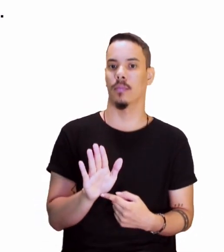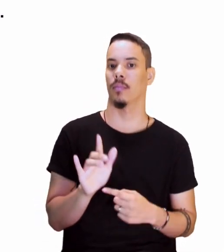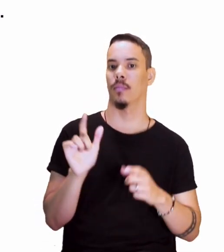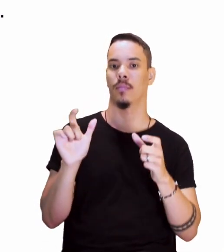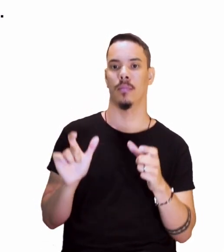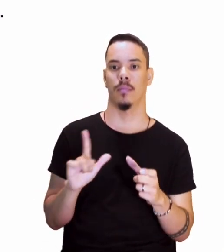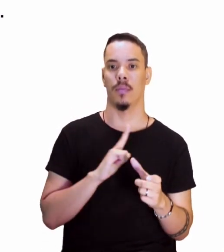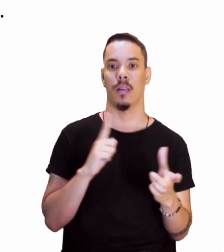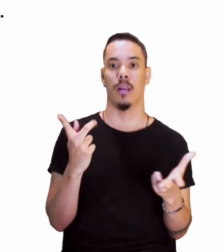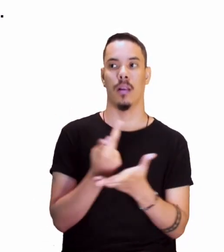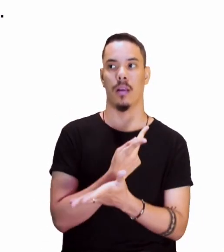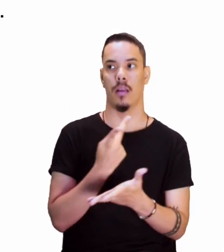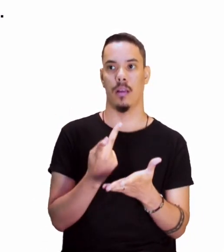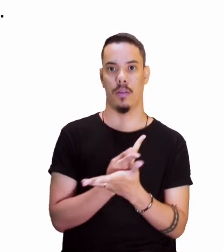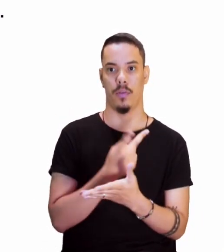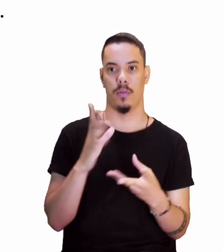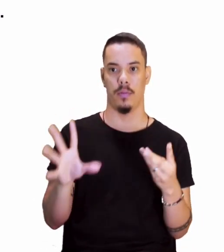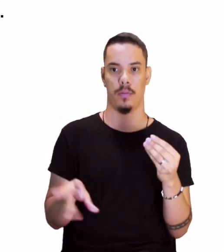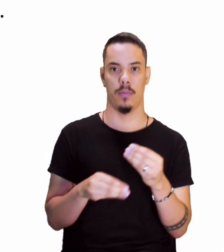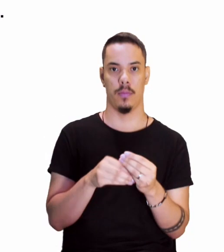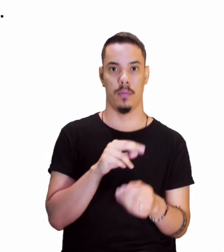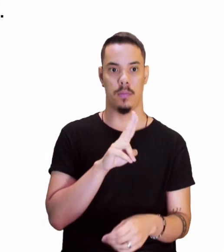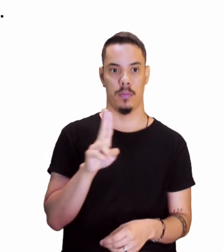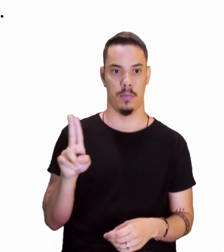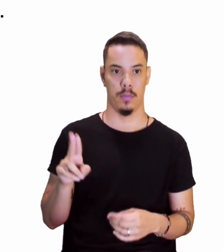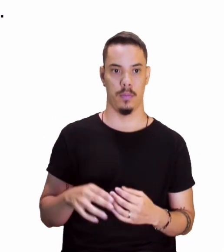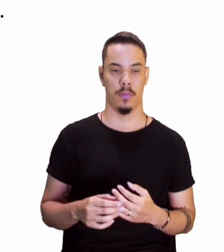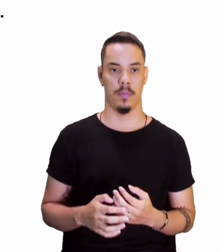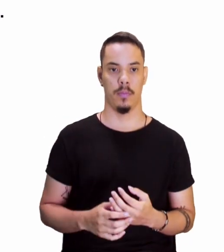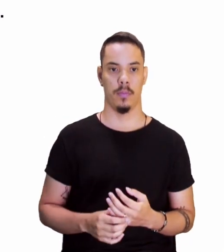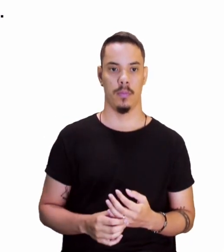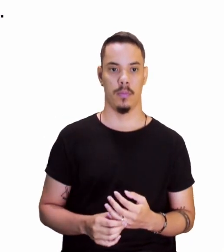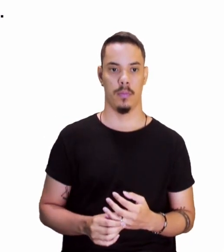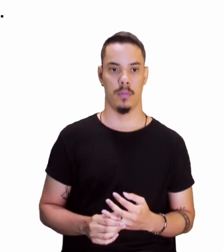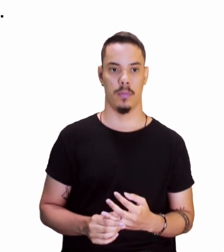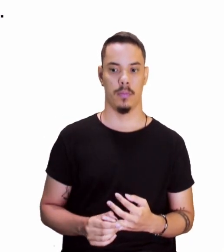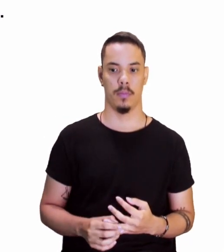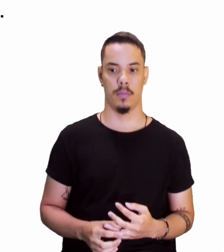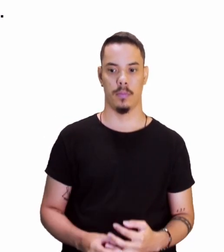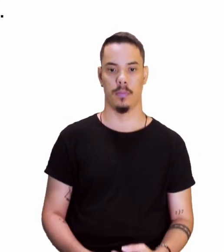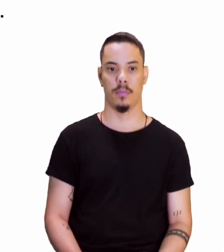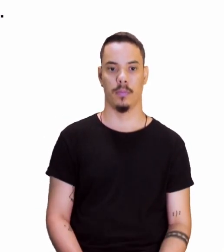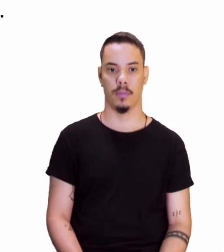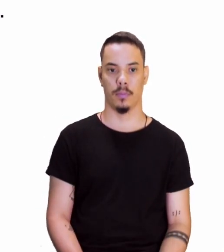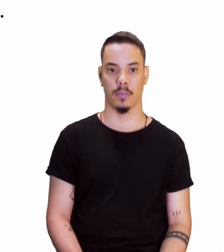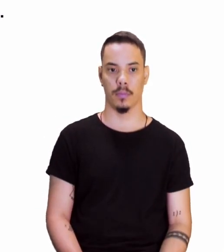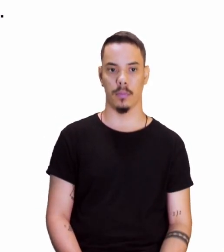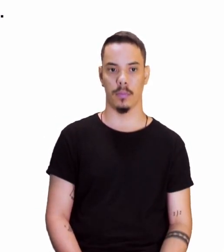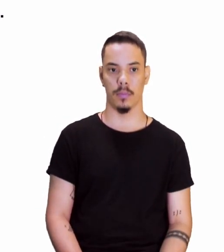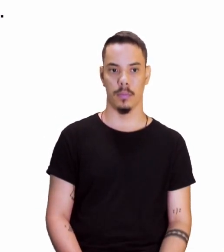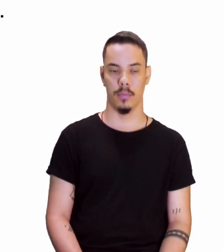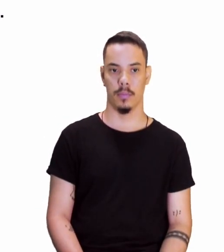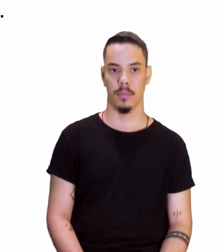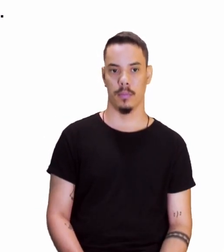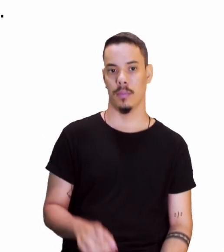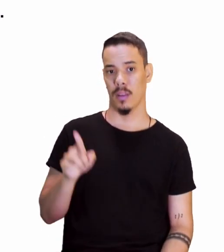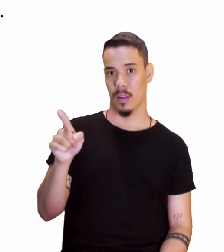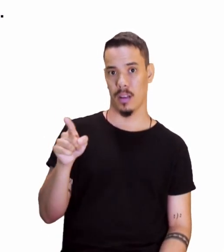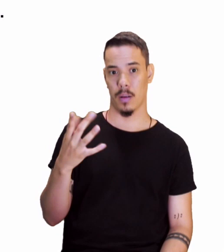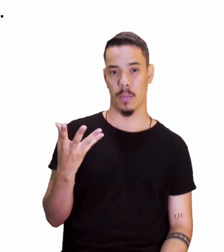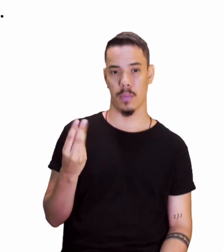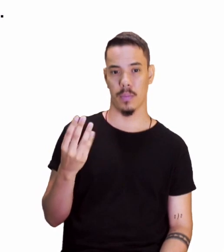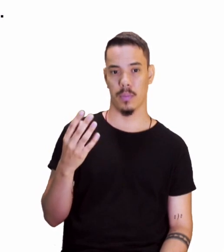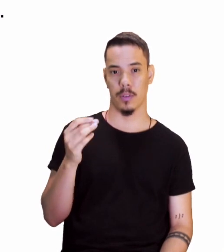Indique onde há erro de regência nominal. Ó, letra A. Ele é